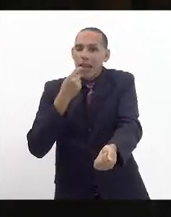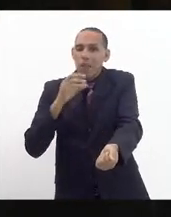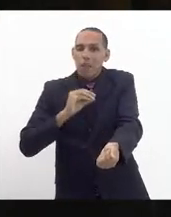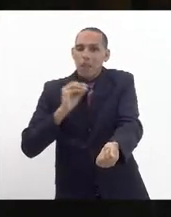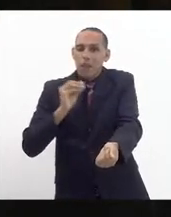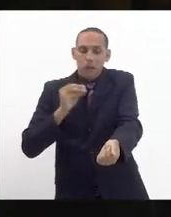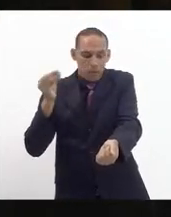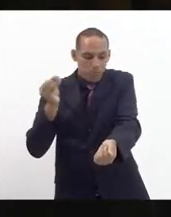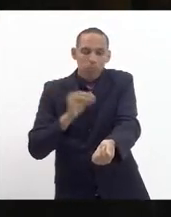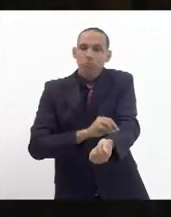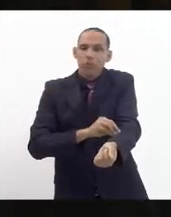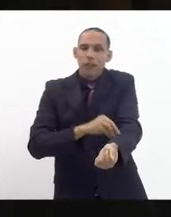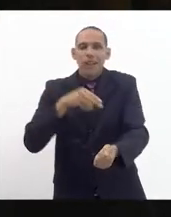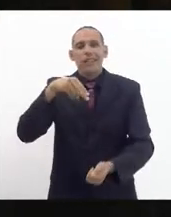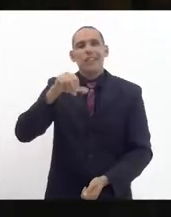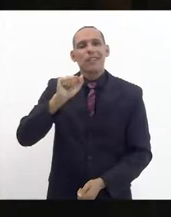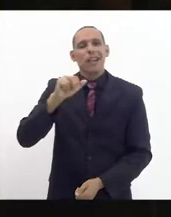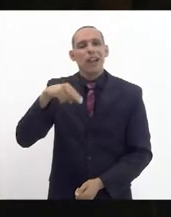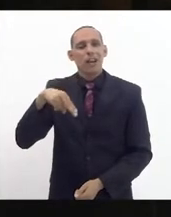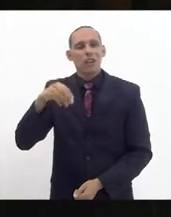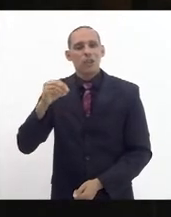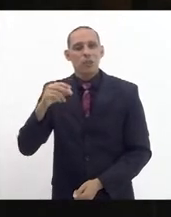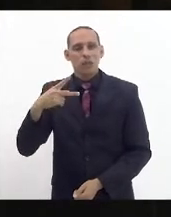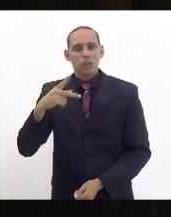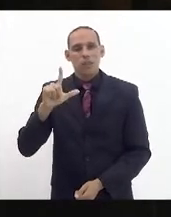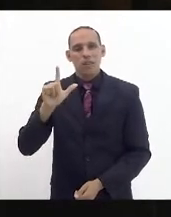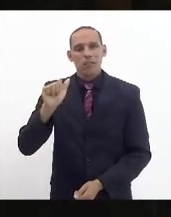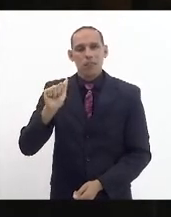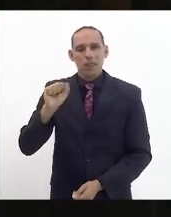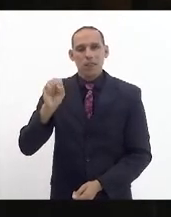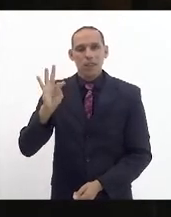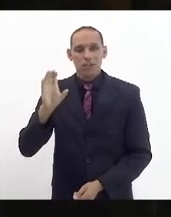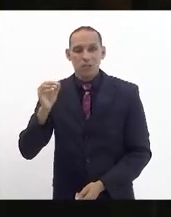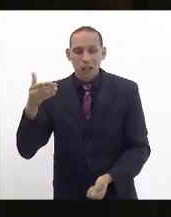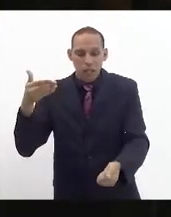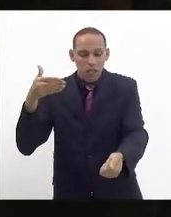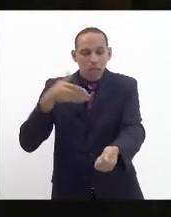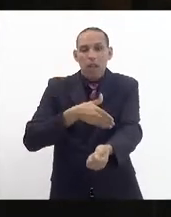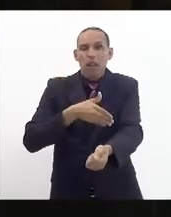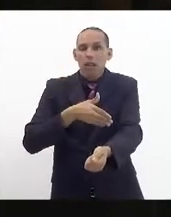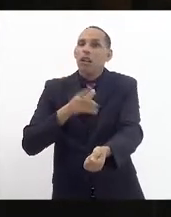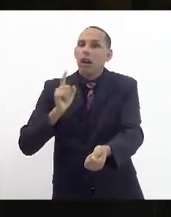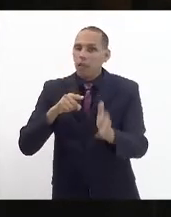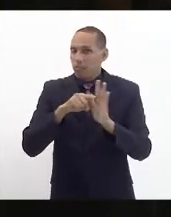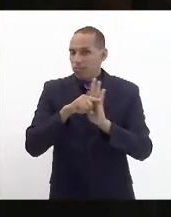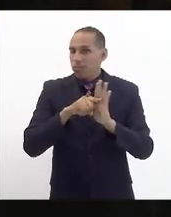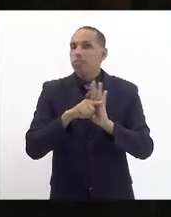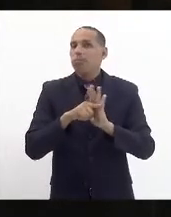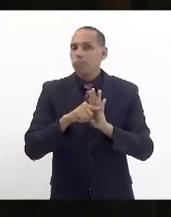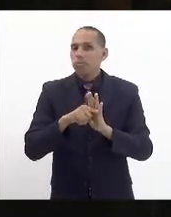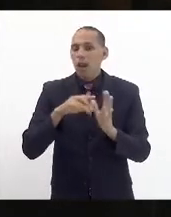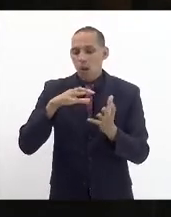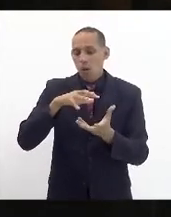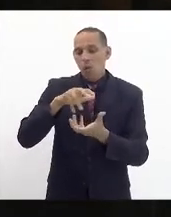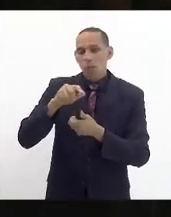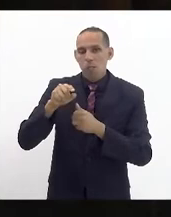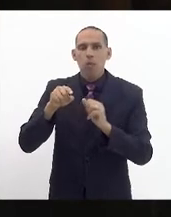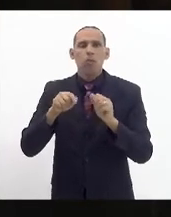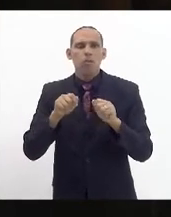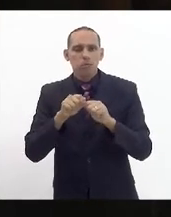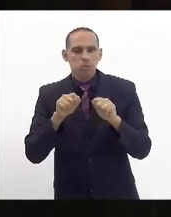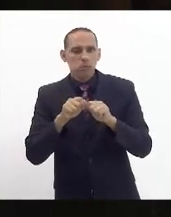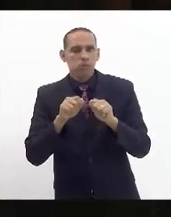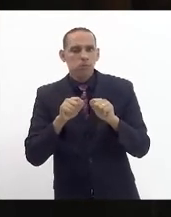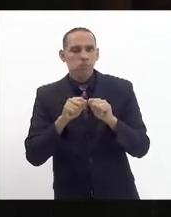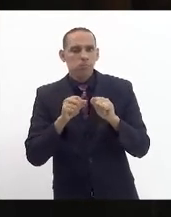plástico, nanoplásticos. Então, isso é seríssimo, é uma pesquisa feita por órgãos internacionais que já